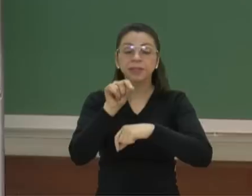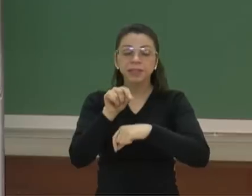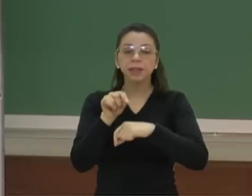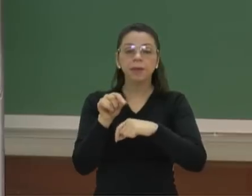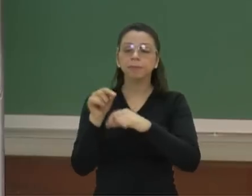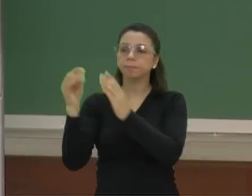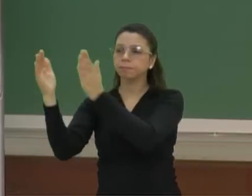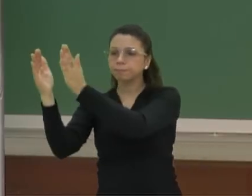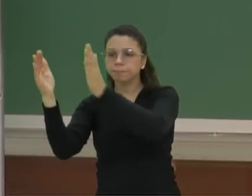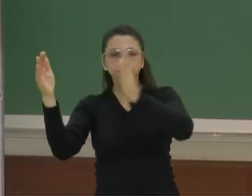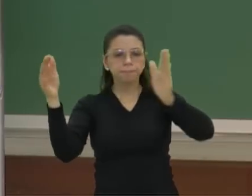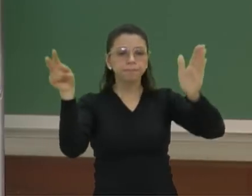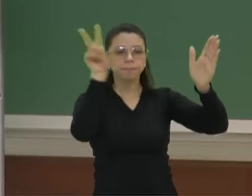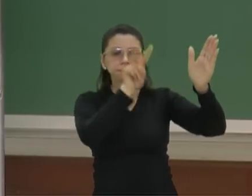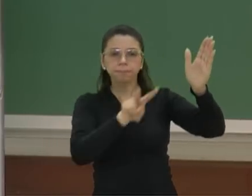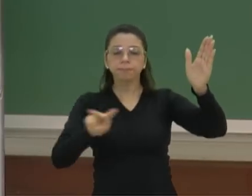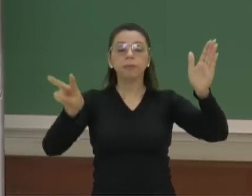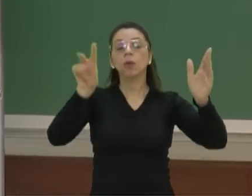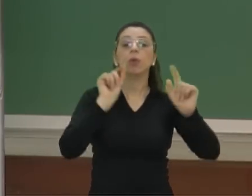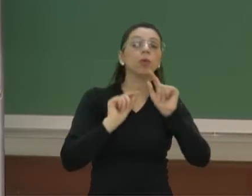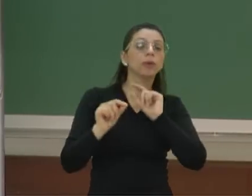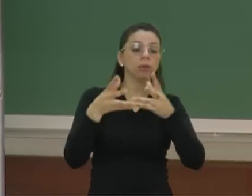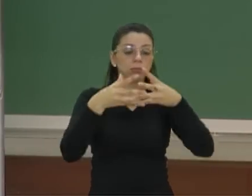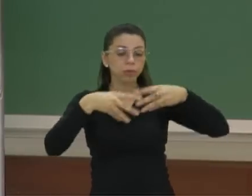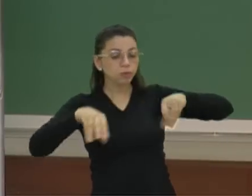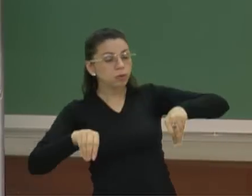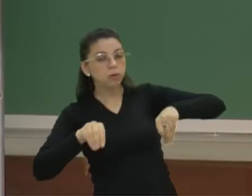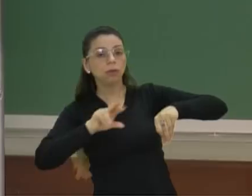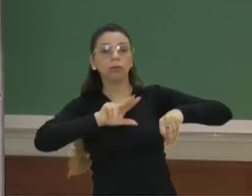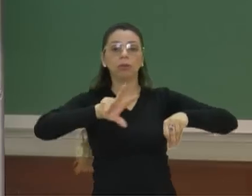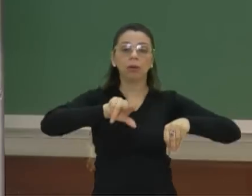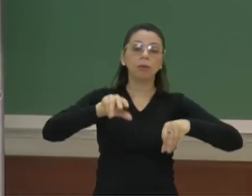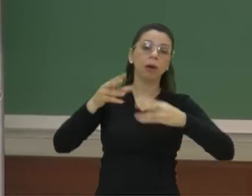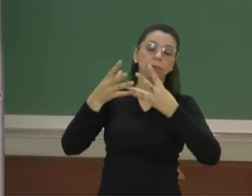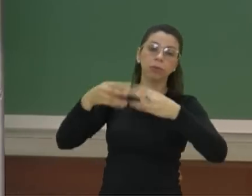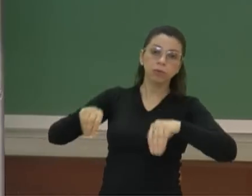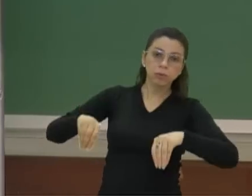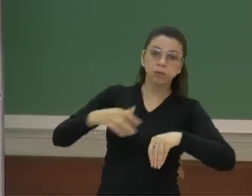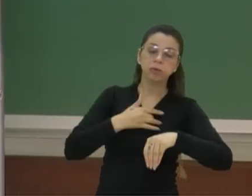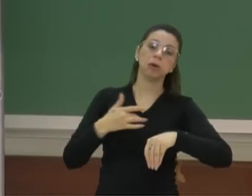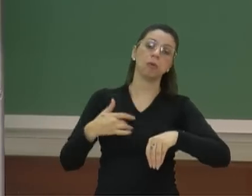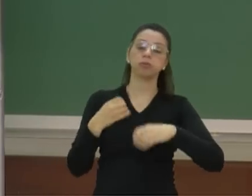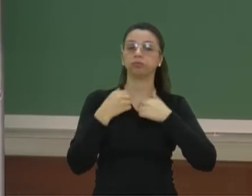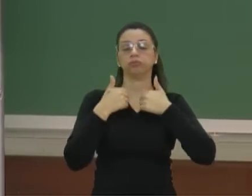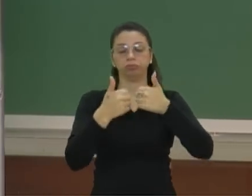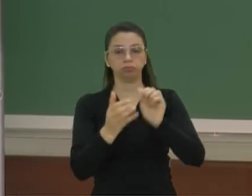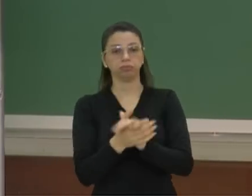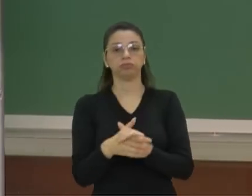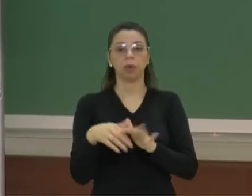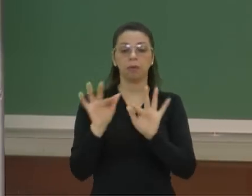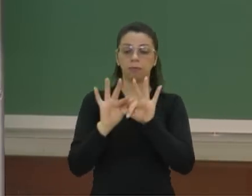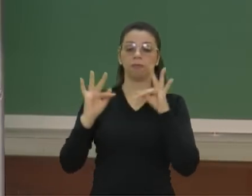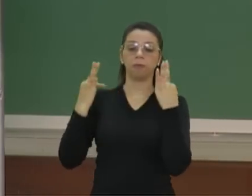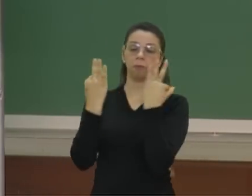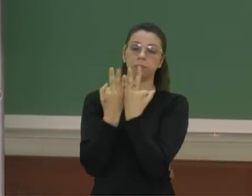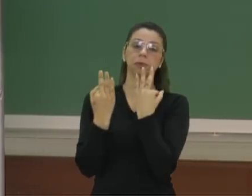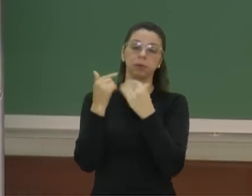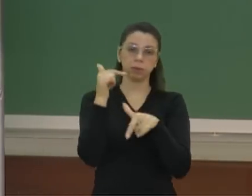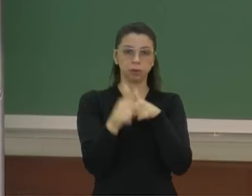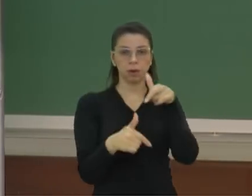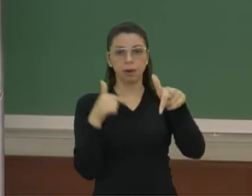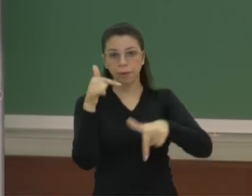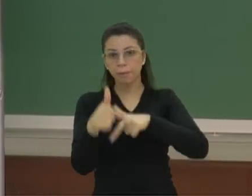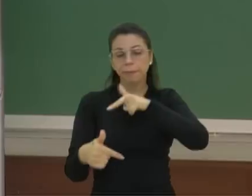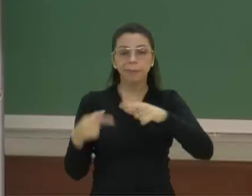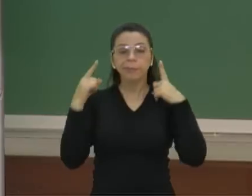nessa imagem, o que prejudica, o que não prejudica e até ver se familiares seus conhecidos trabalham muito